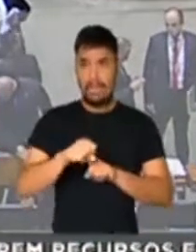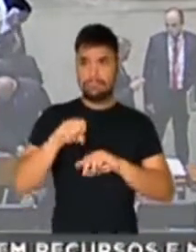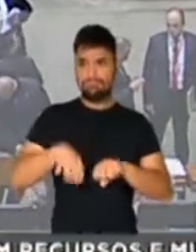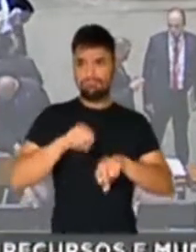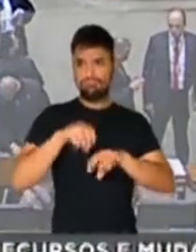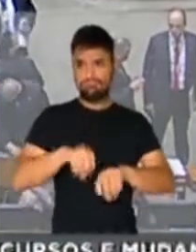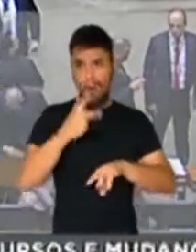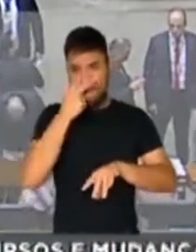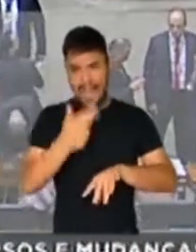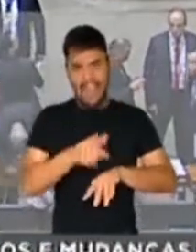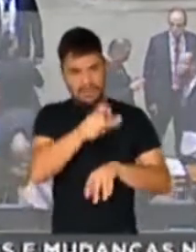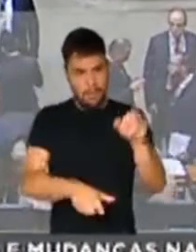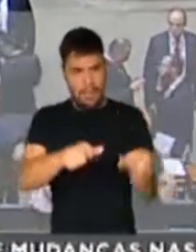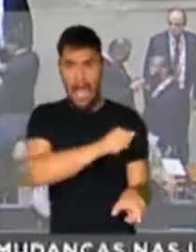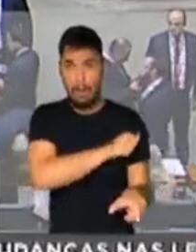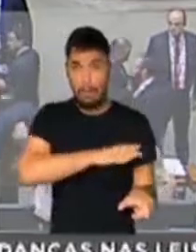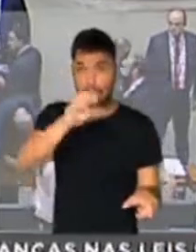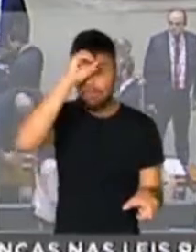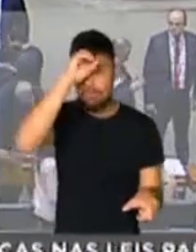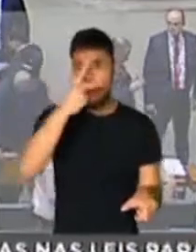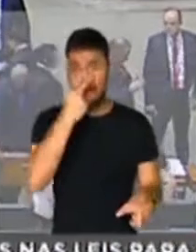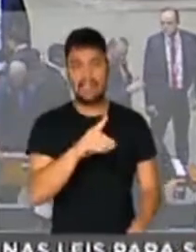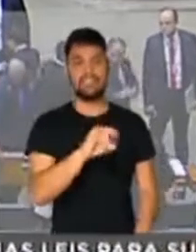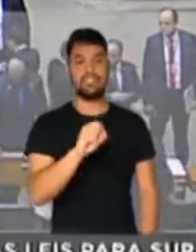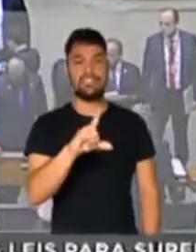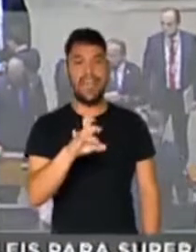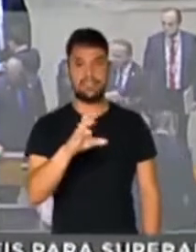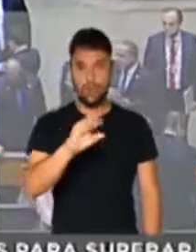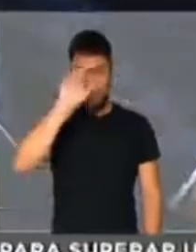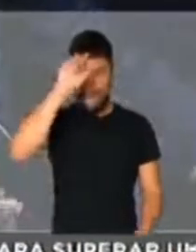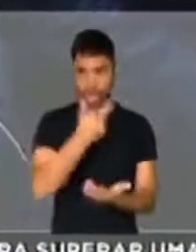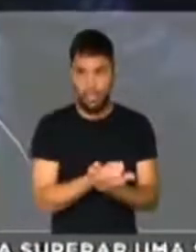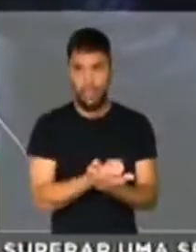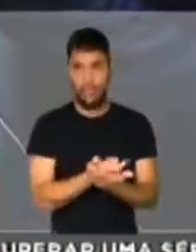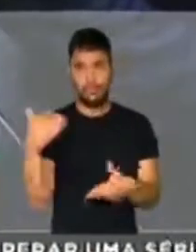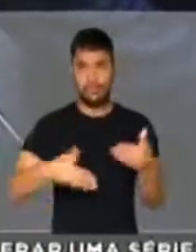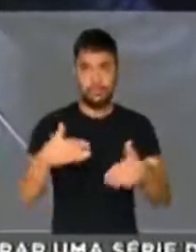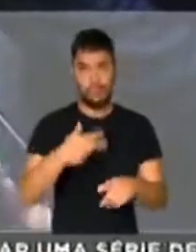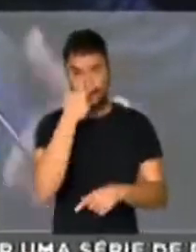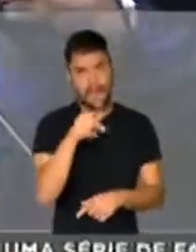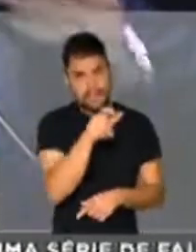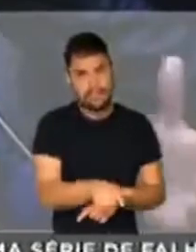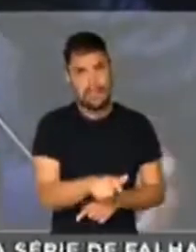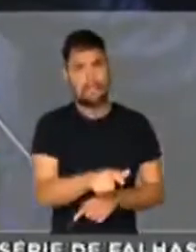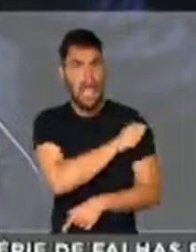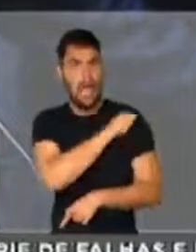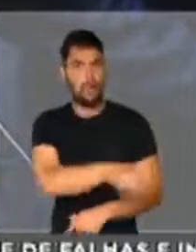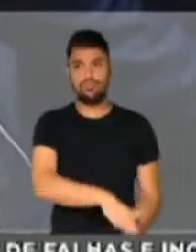gerações de disléxicos que mais tarde vêm ocupar os ambientes parlamentares e fazendo toda essa